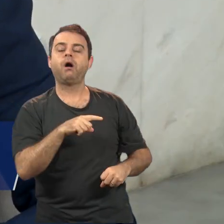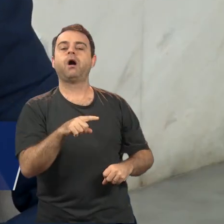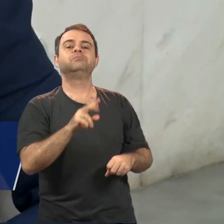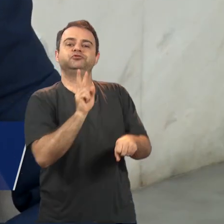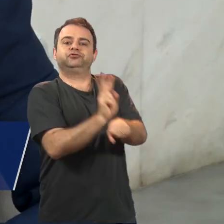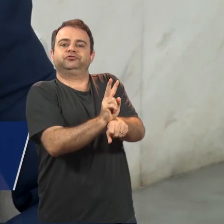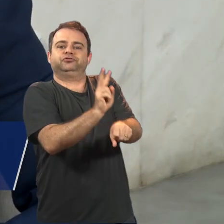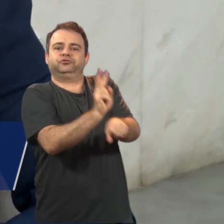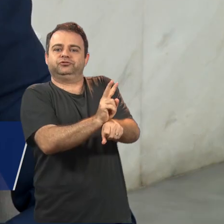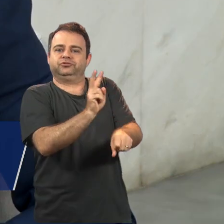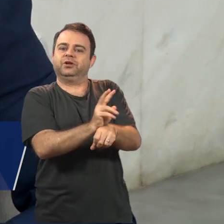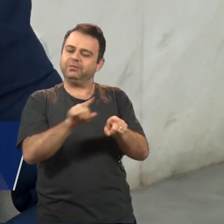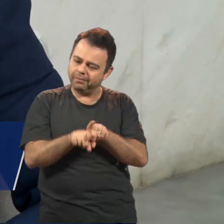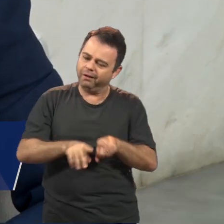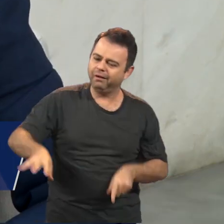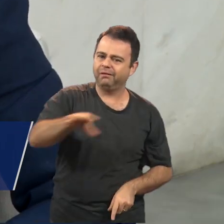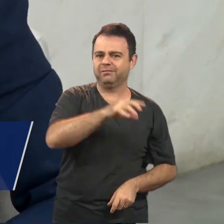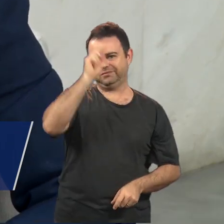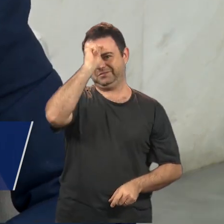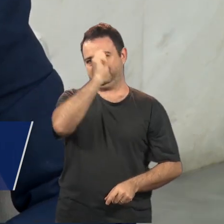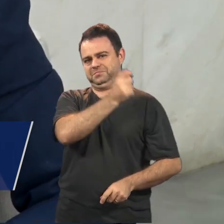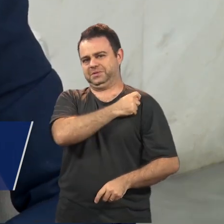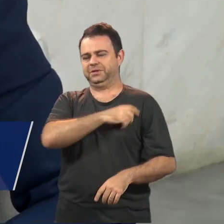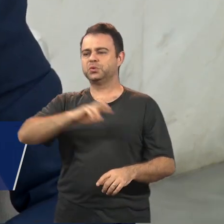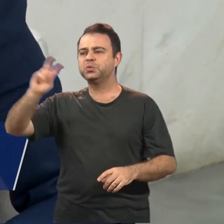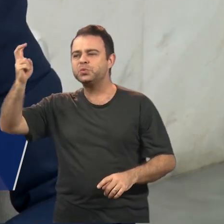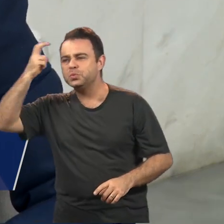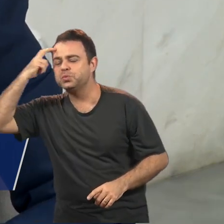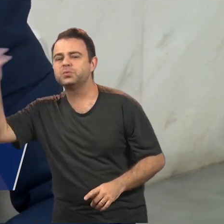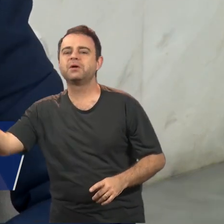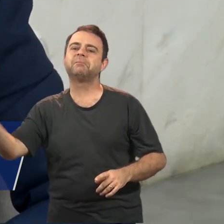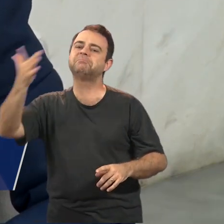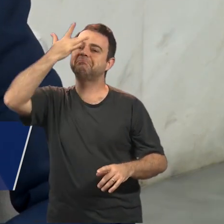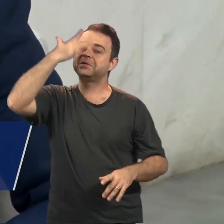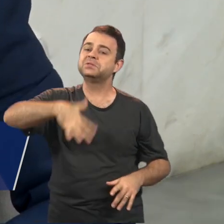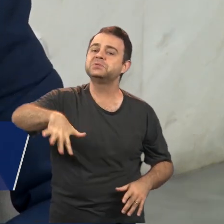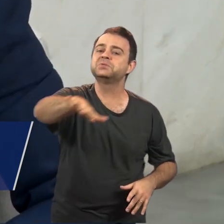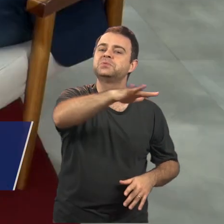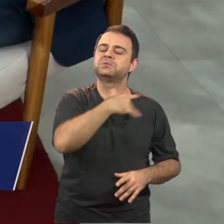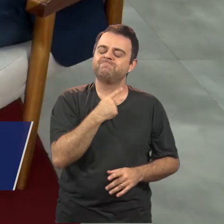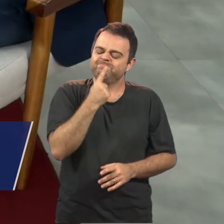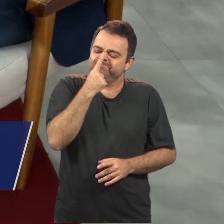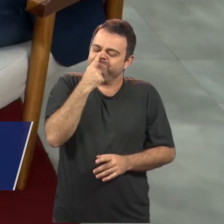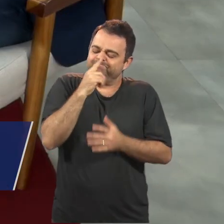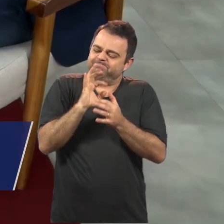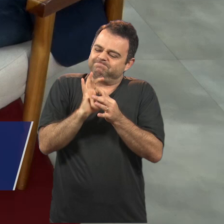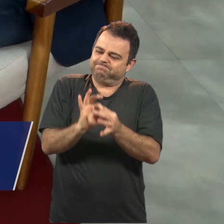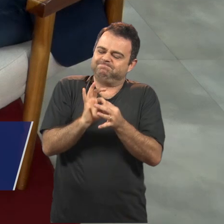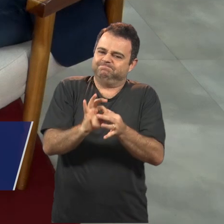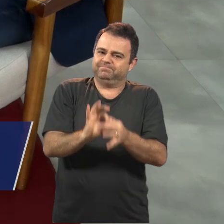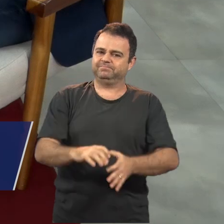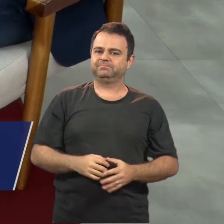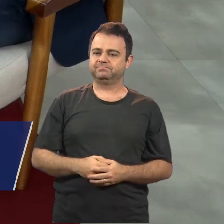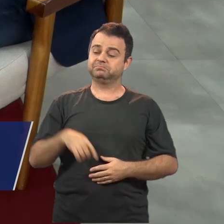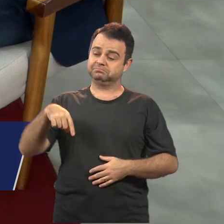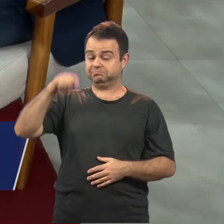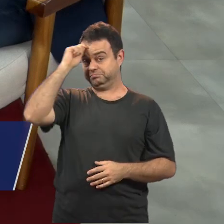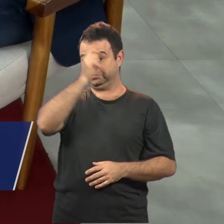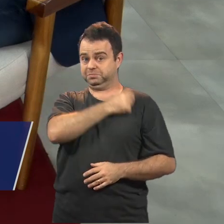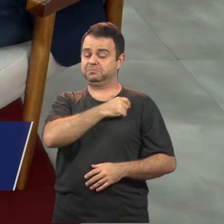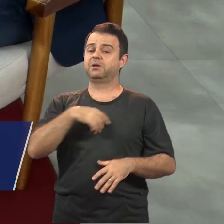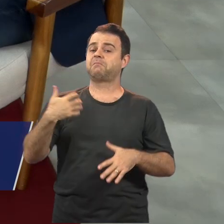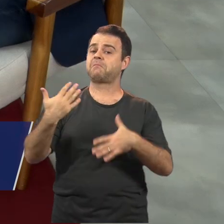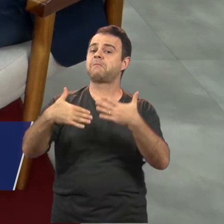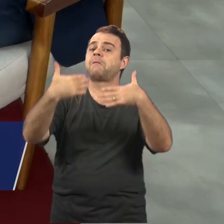Preto porque eu aprendi a conhecer essa cidade, a sua cultura, o seu povo bem de pertinho. E é um município que tem muitas qualidades, muito potencial,